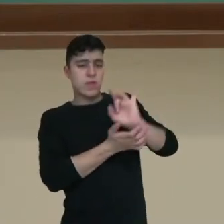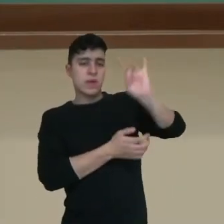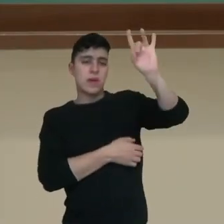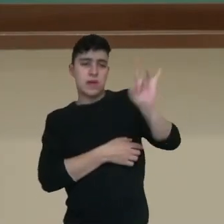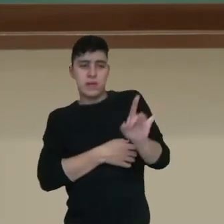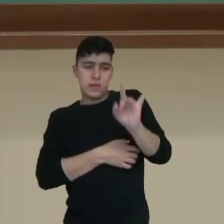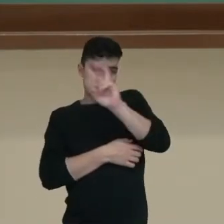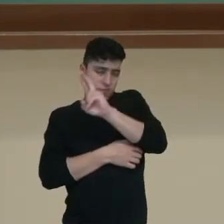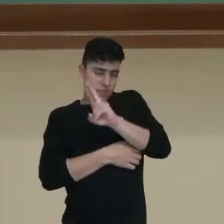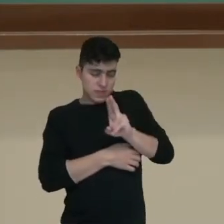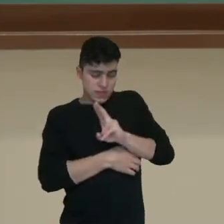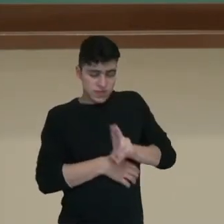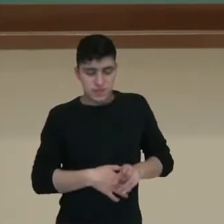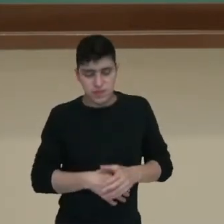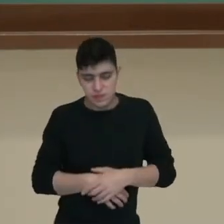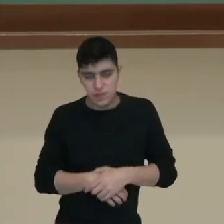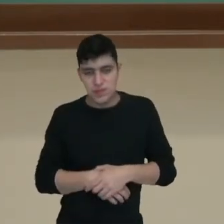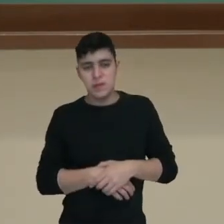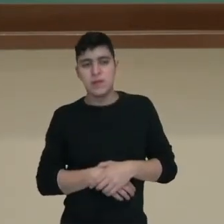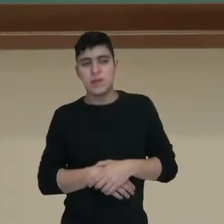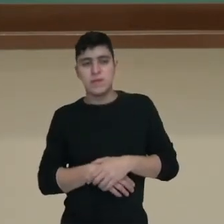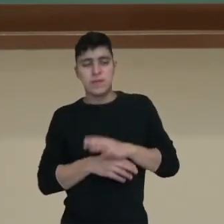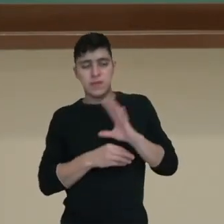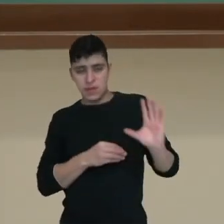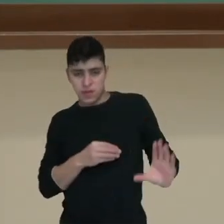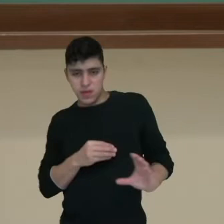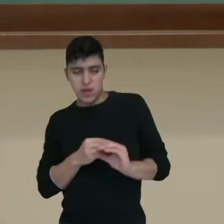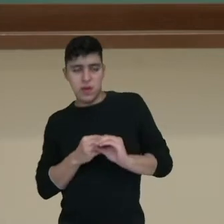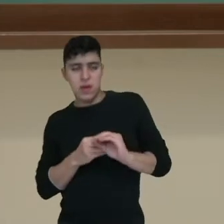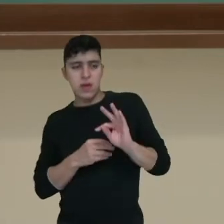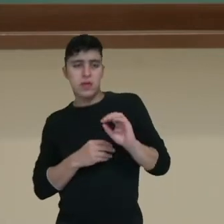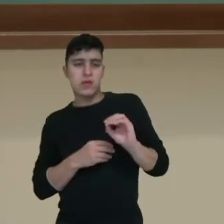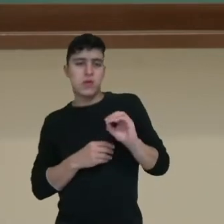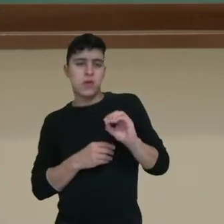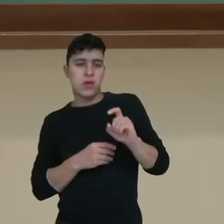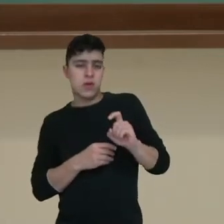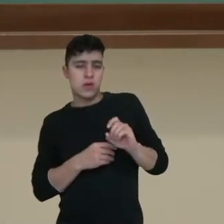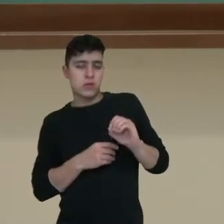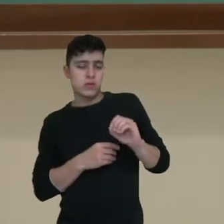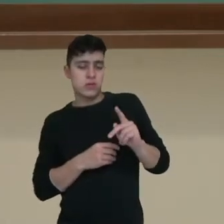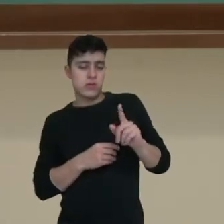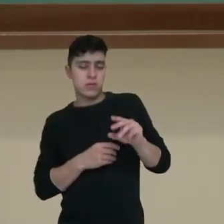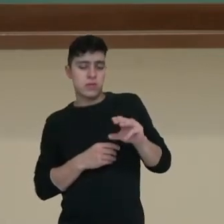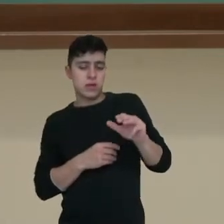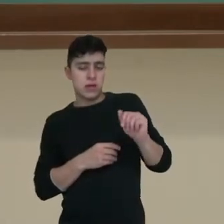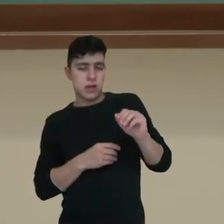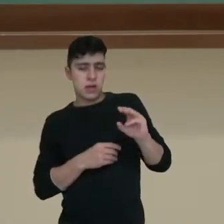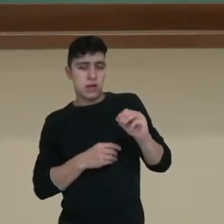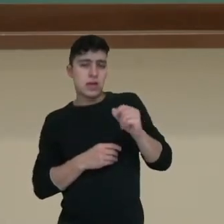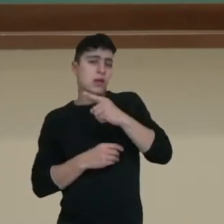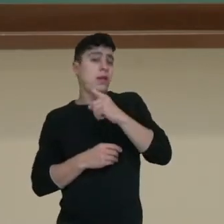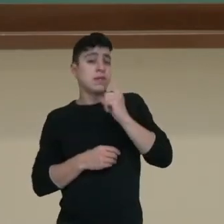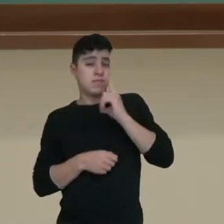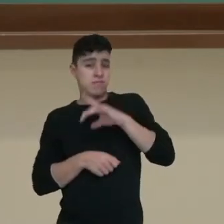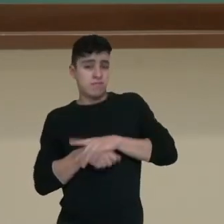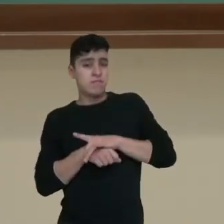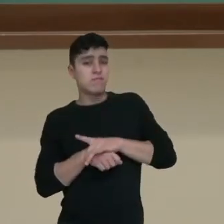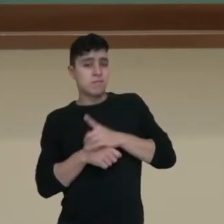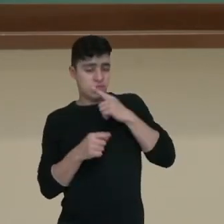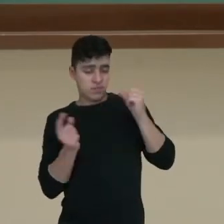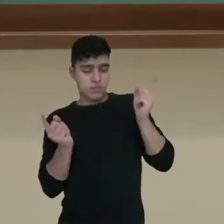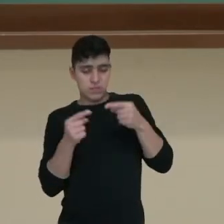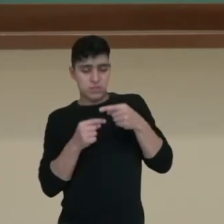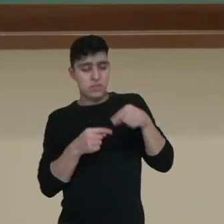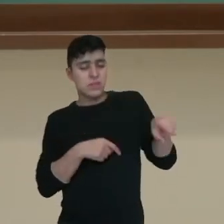Só um adendo, né? O Toxoplasma gondii é aquele que causa a toxoplasmose, tá? Então